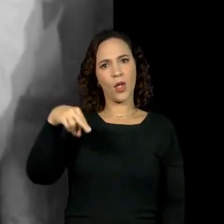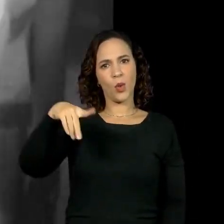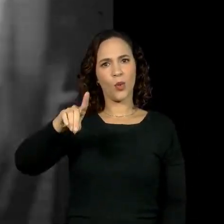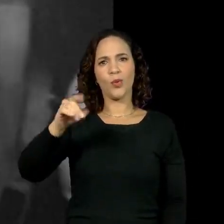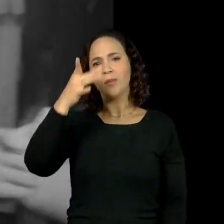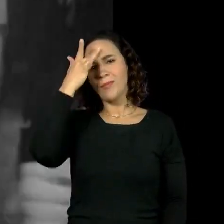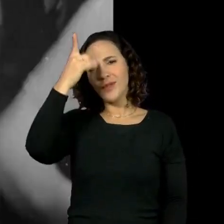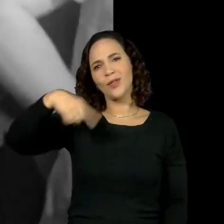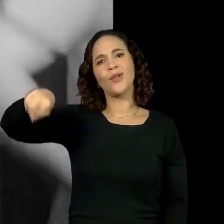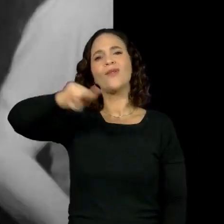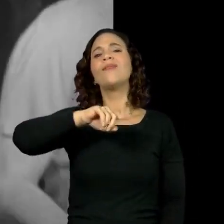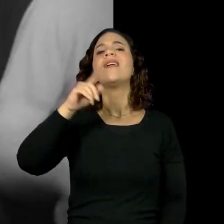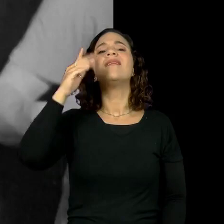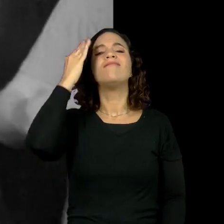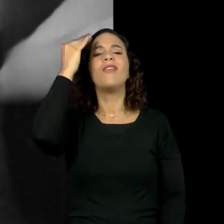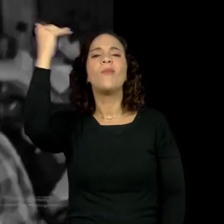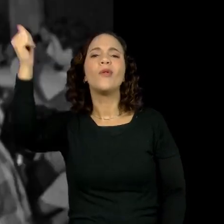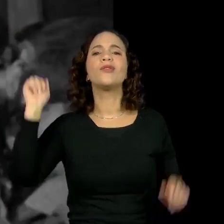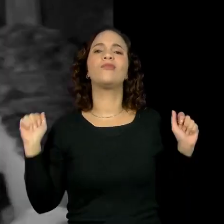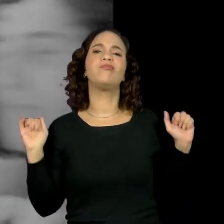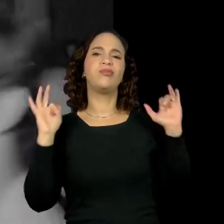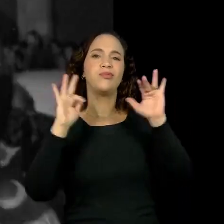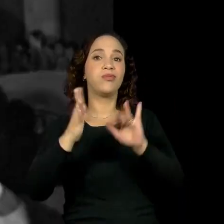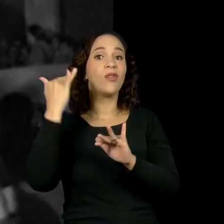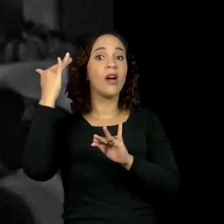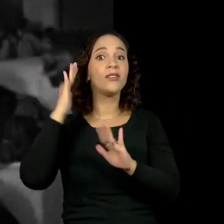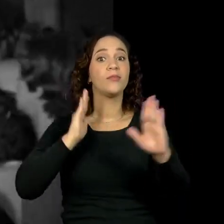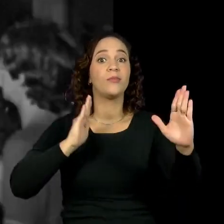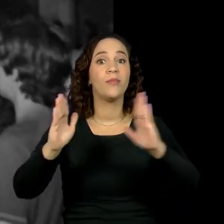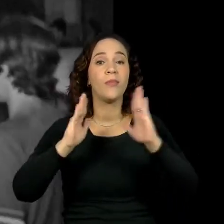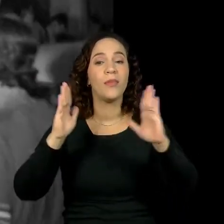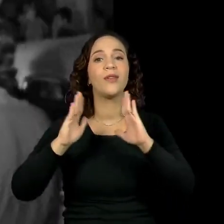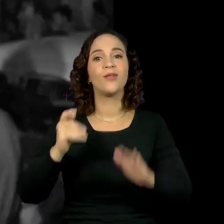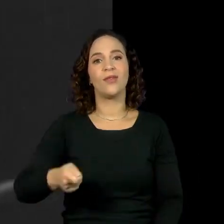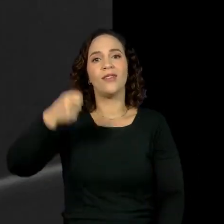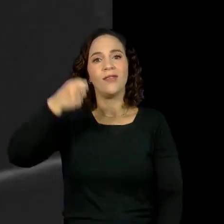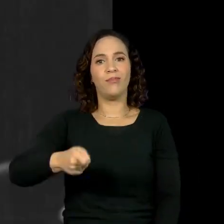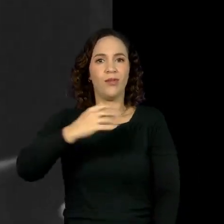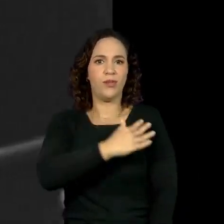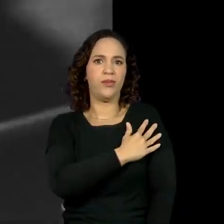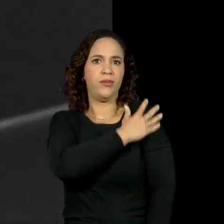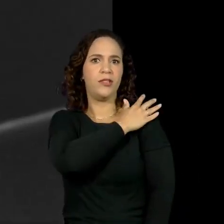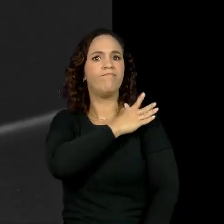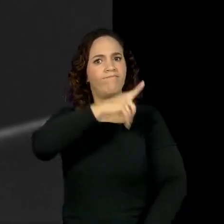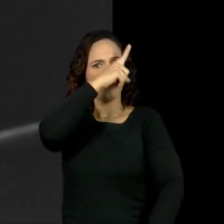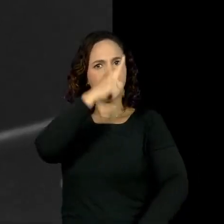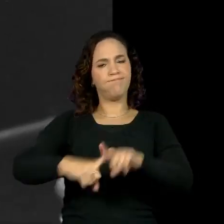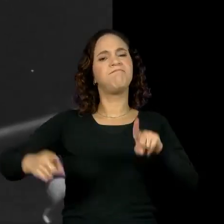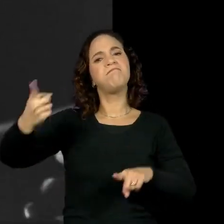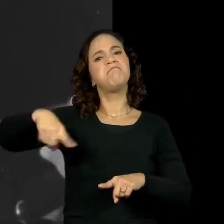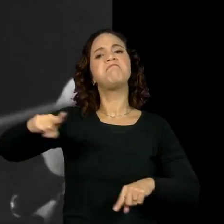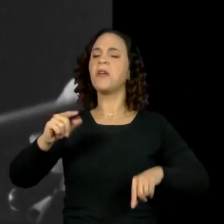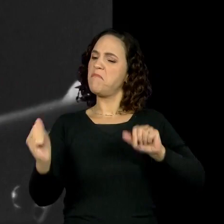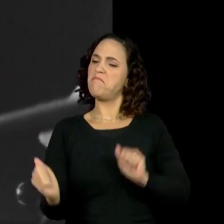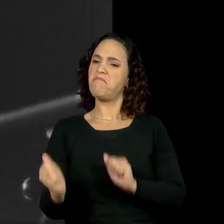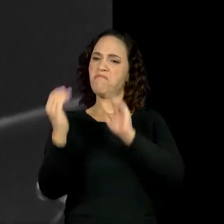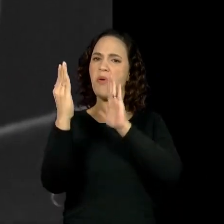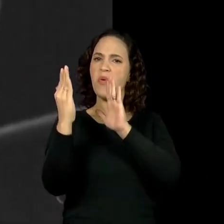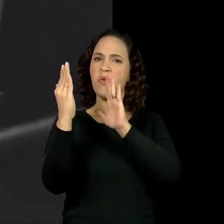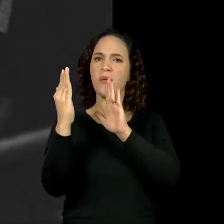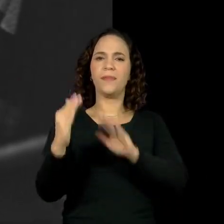agremiação chegou para desafiar a proibição de qualquer tipo de manifestação em grupo imposta pelos militares da